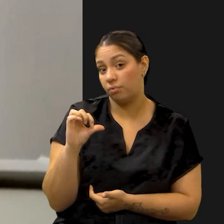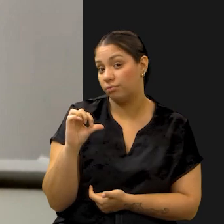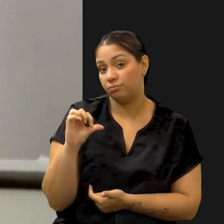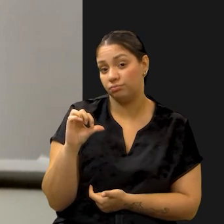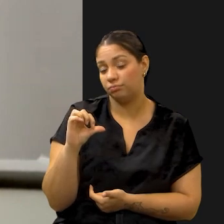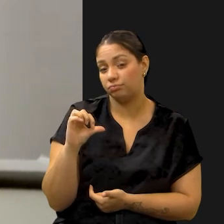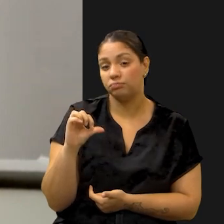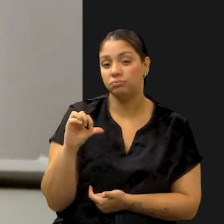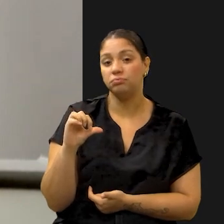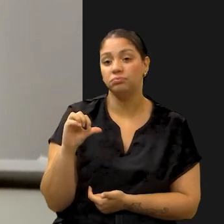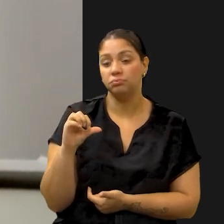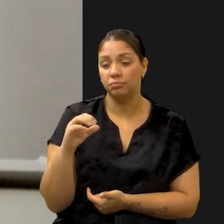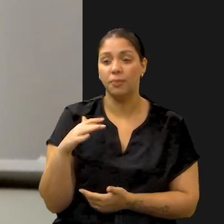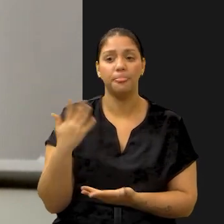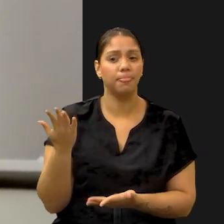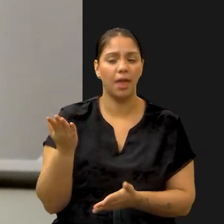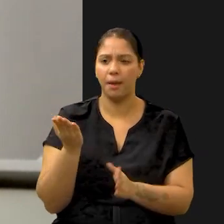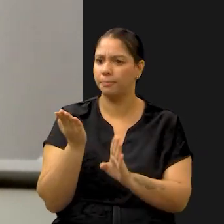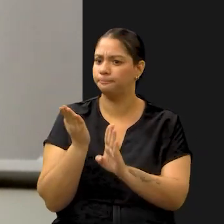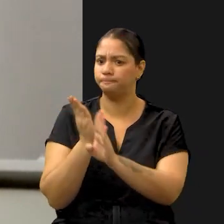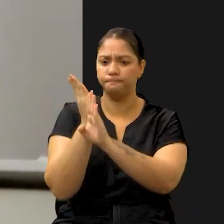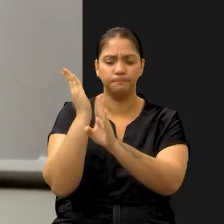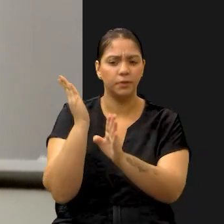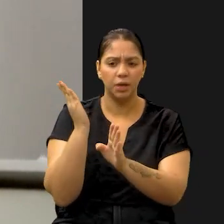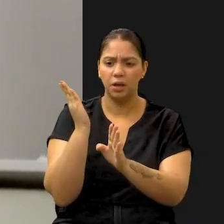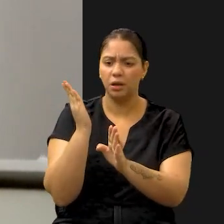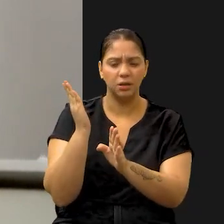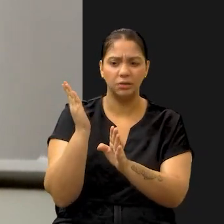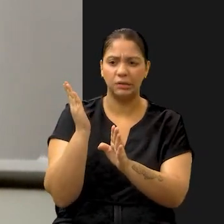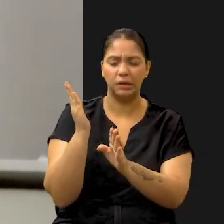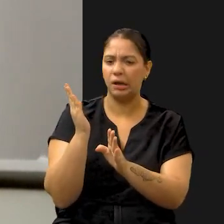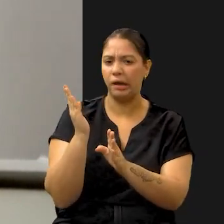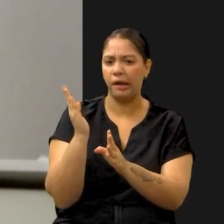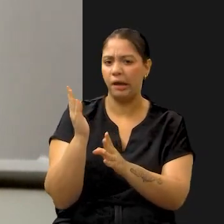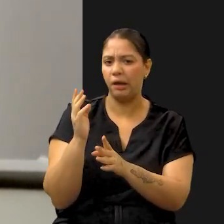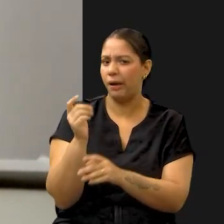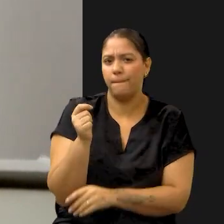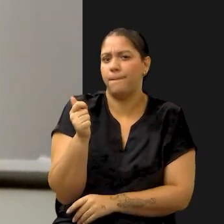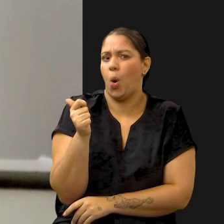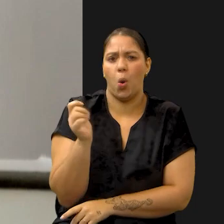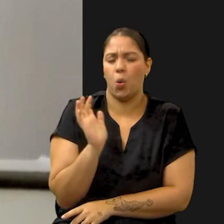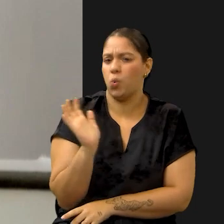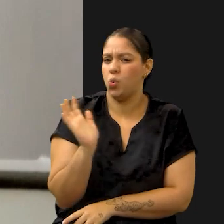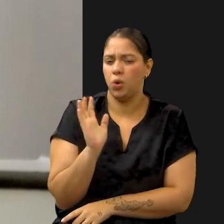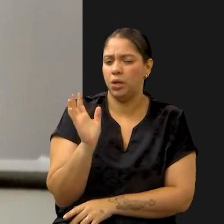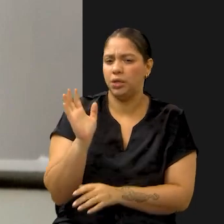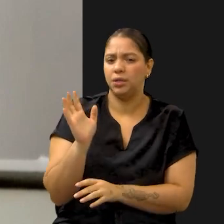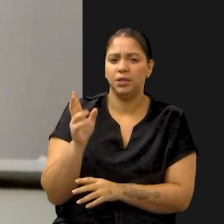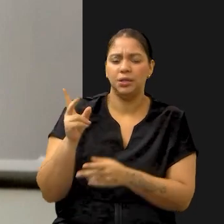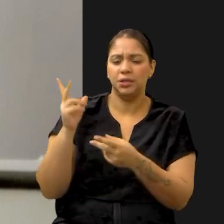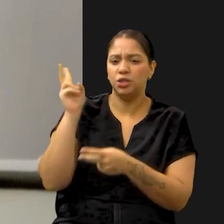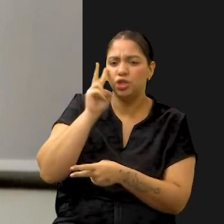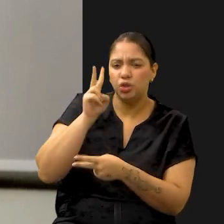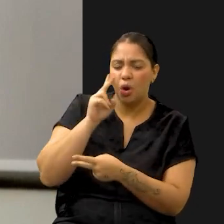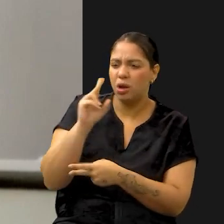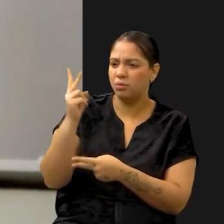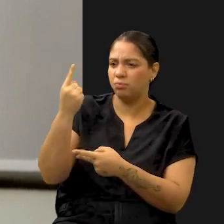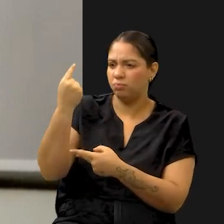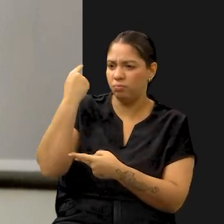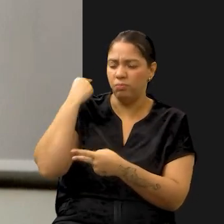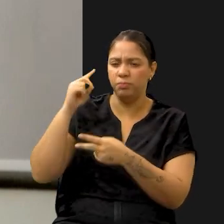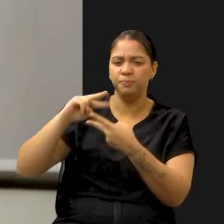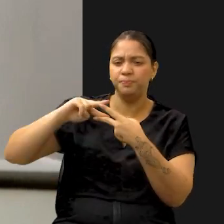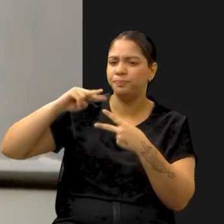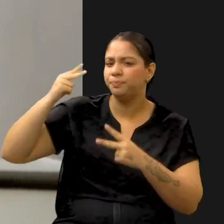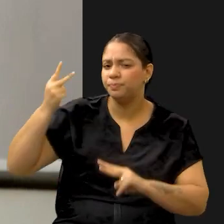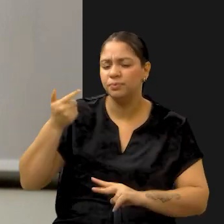19 anos. E realmente foi um caso muito fora do padrão, uma paciente que não tinha histórico genético,